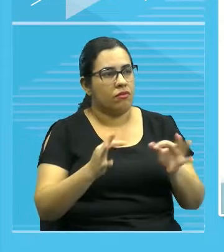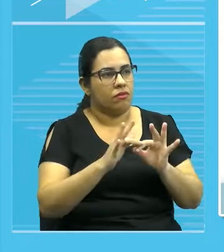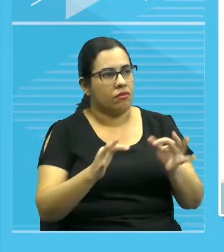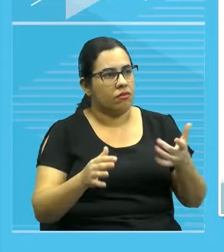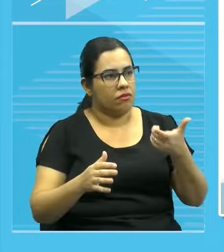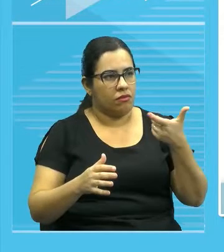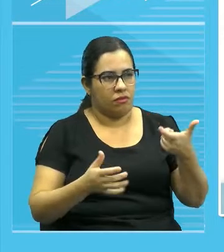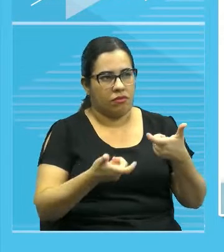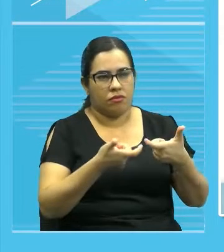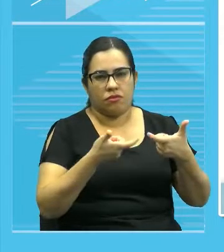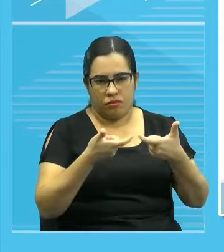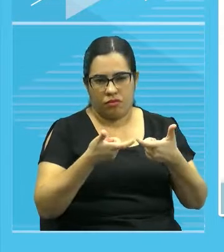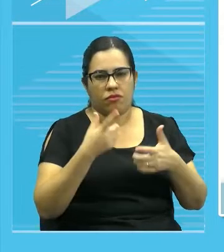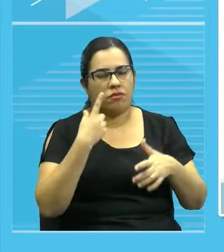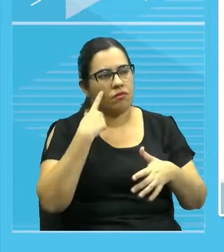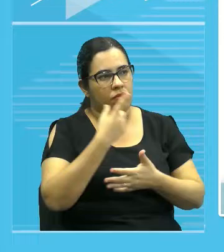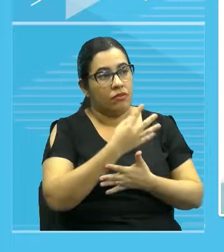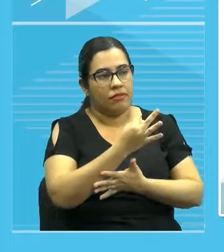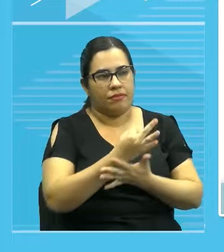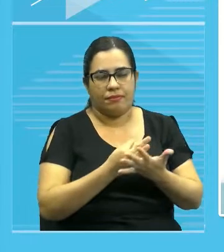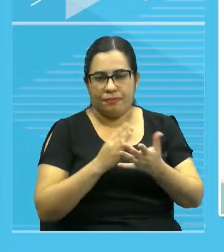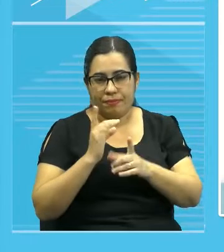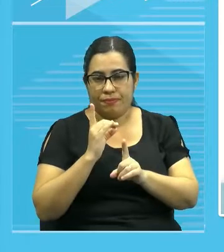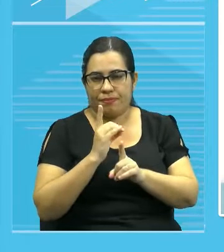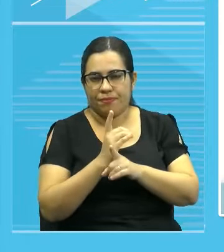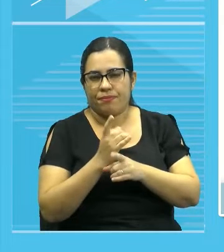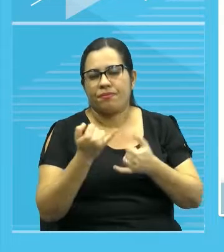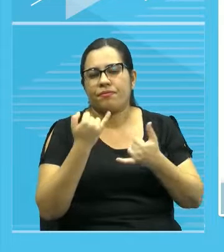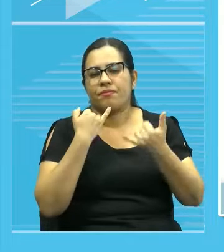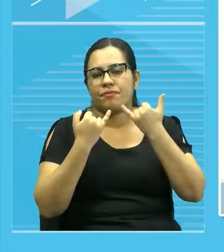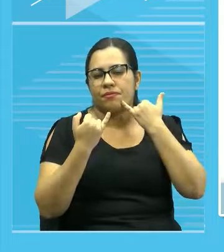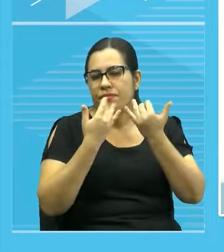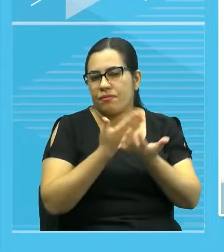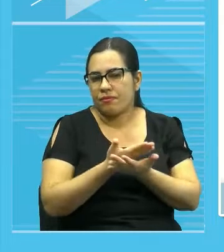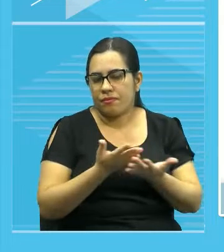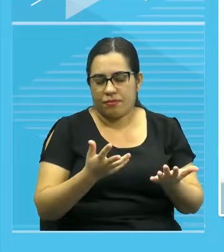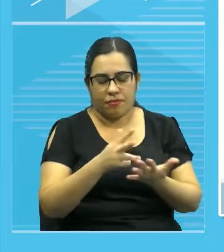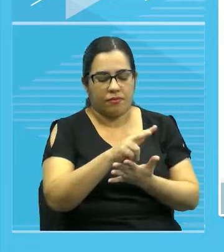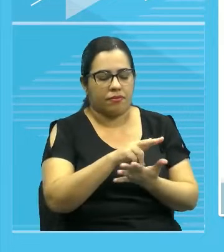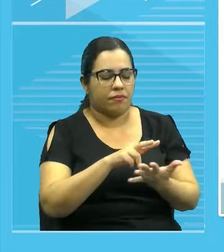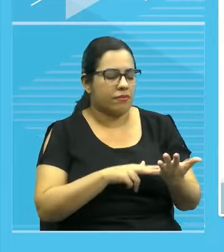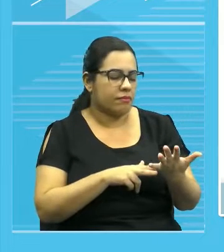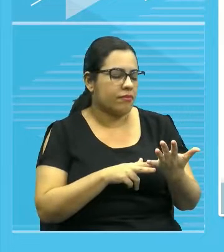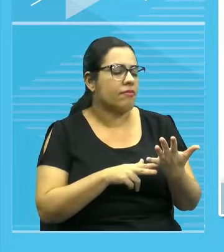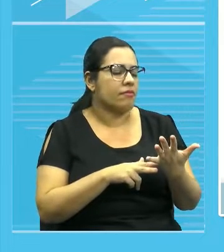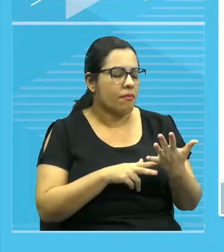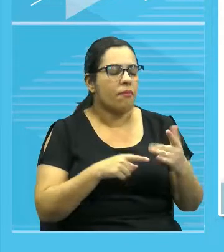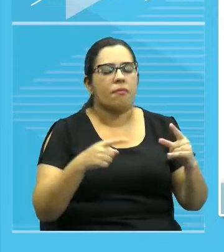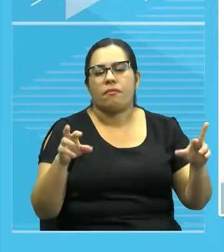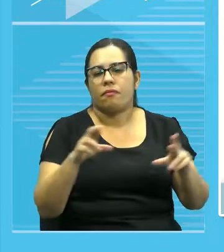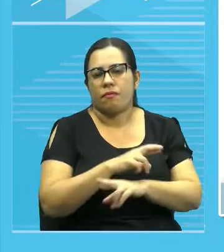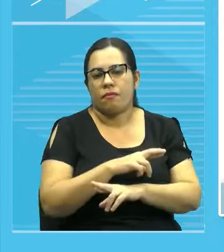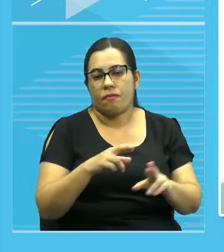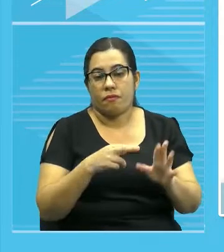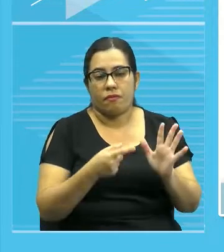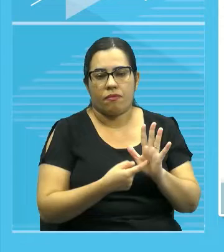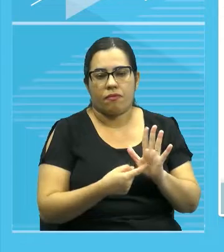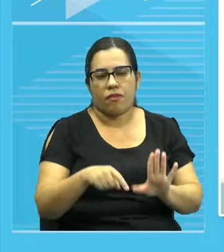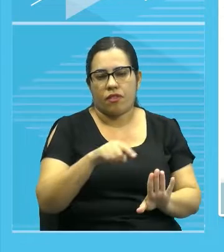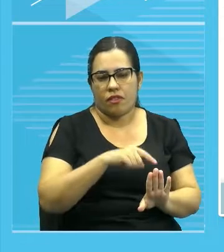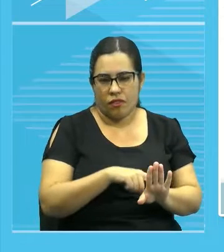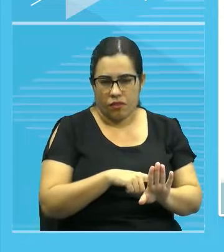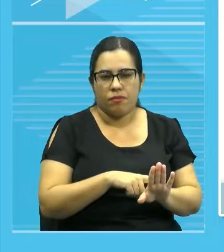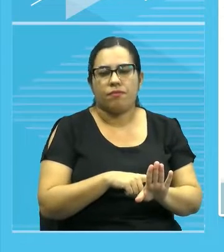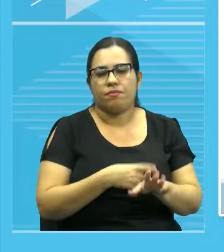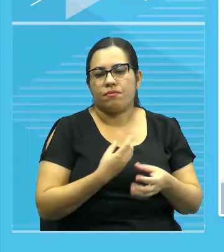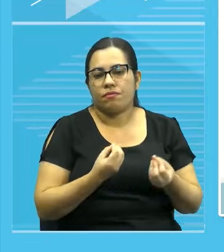vai aparecer no texto que a gente vai ler informa para o leitor se está estabelecendo uma relação metafórica com